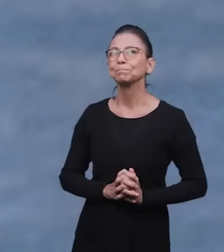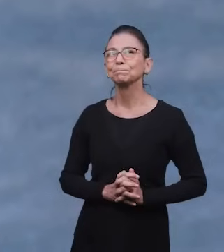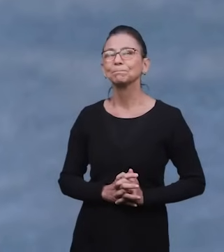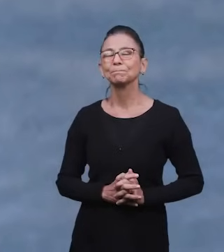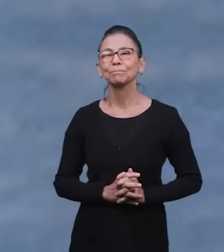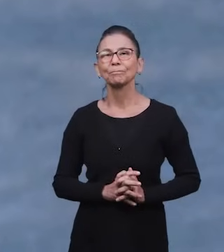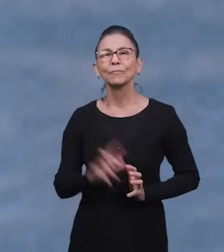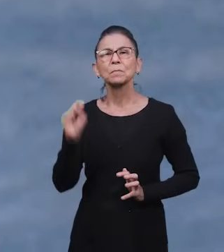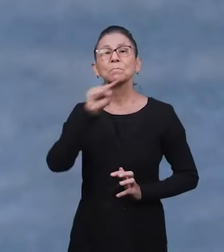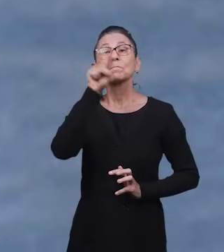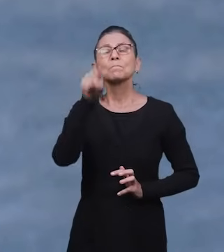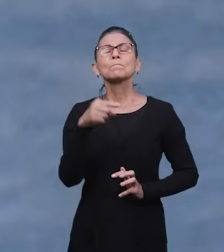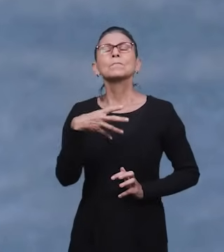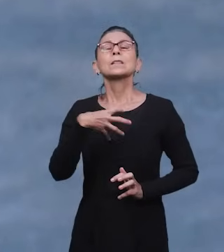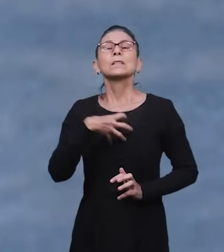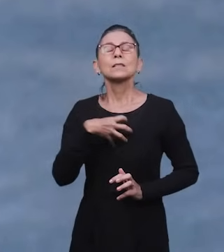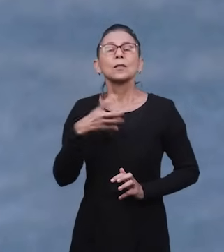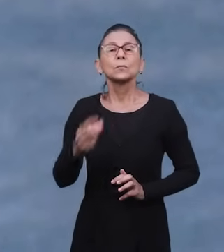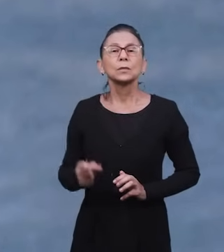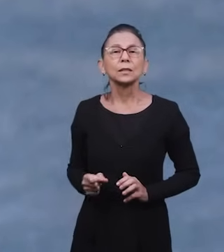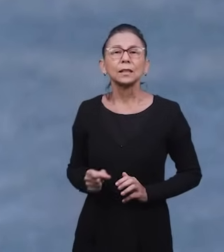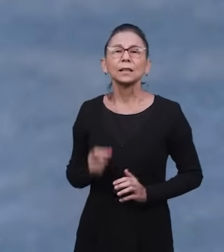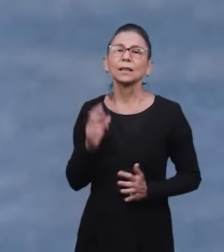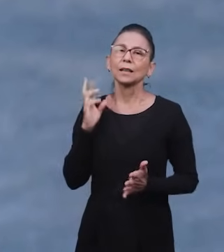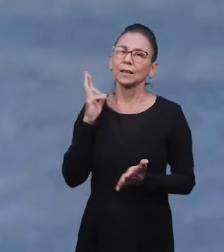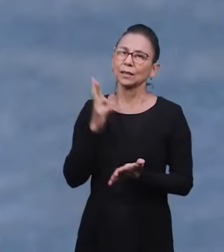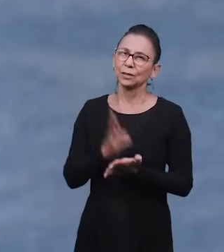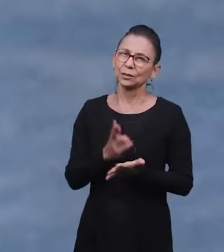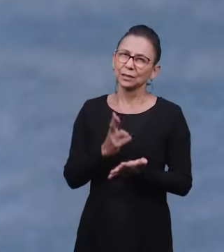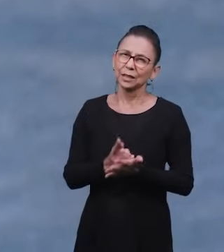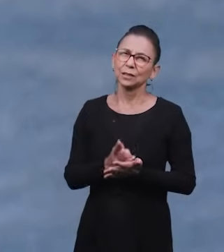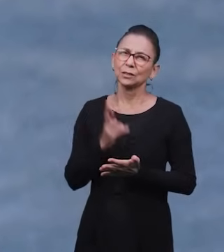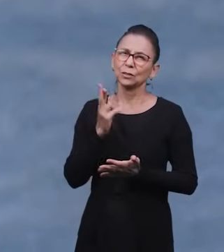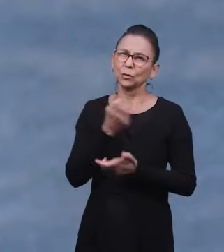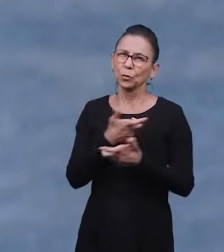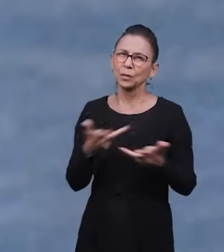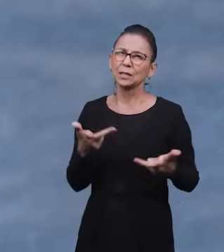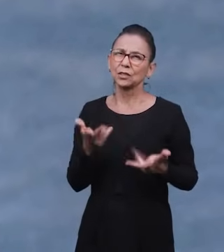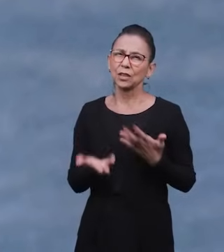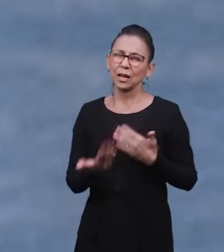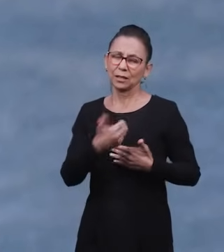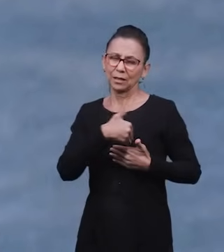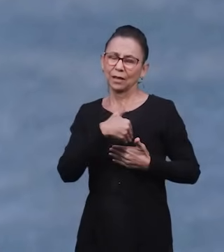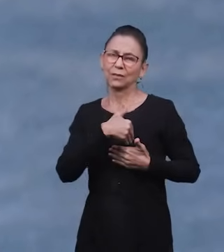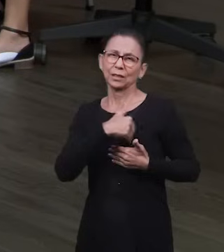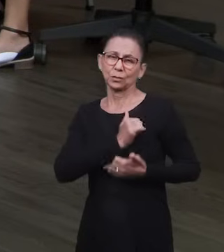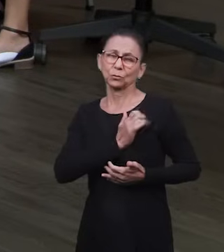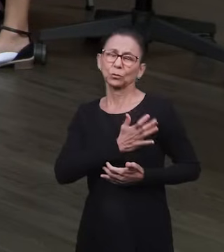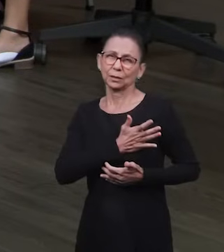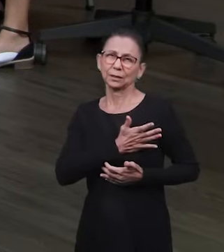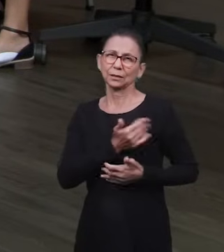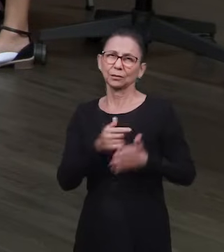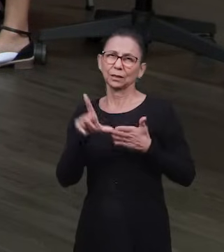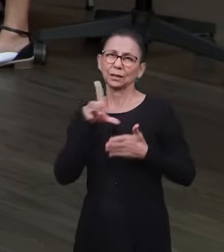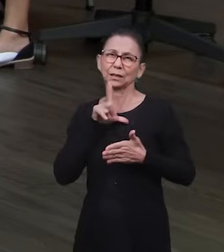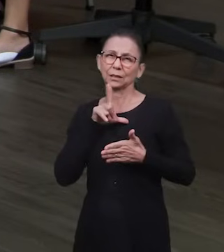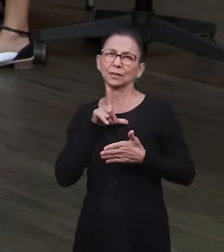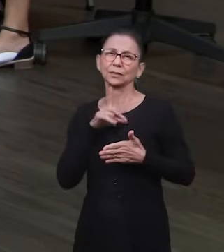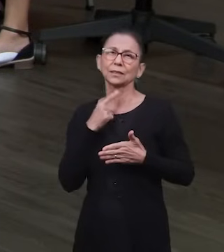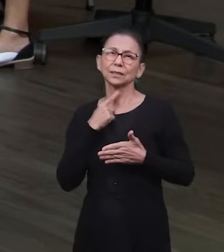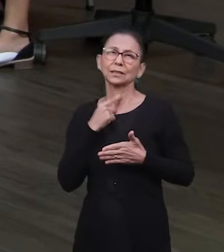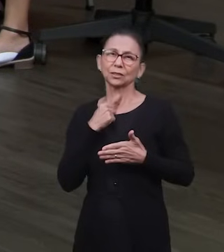são sintomas, resultados daquilo que já deixou entrar no coração dele. Não sei se ficou respondido,